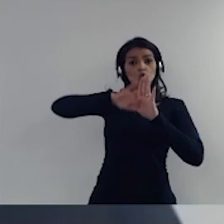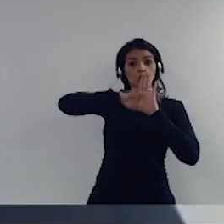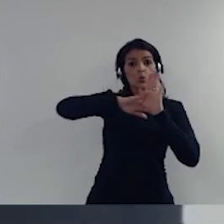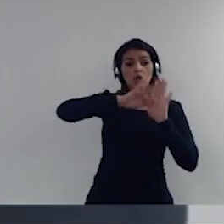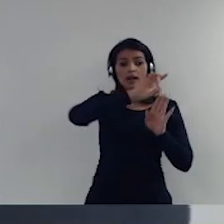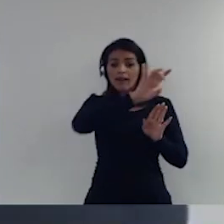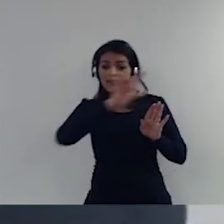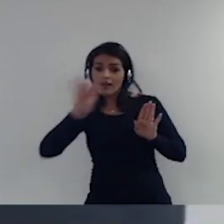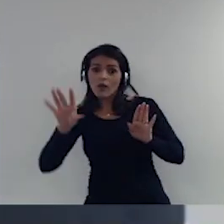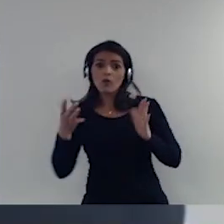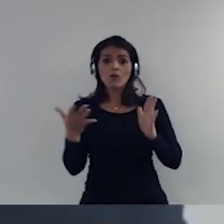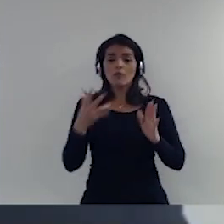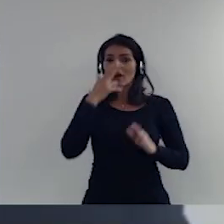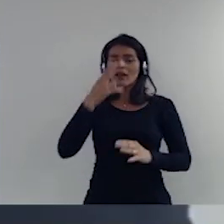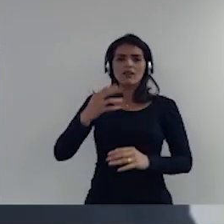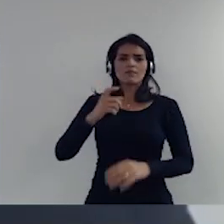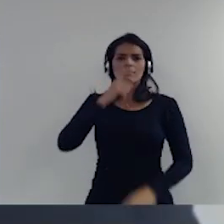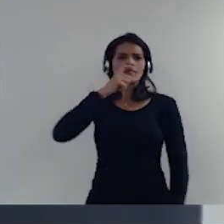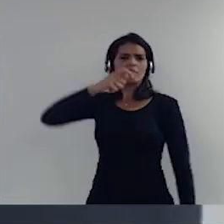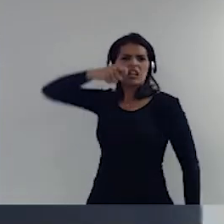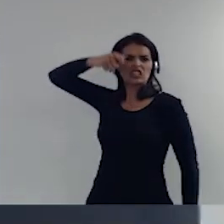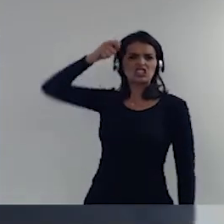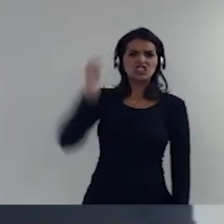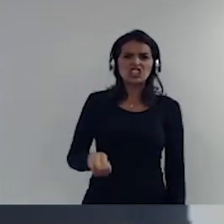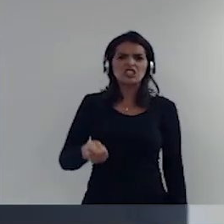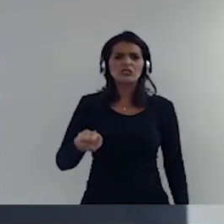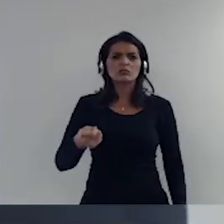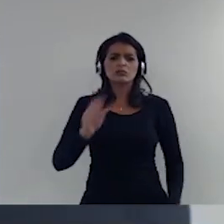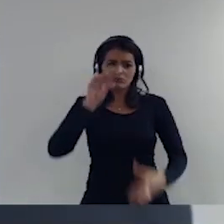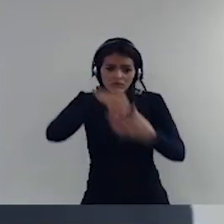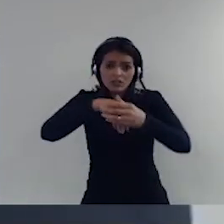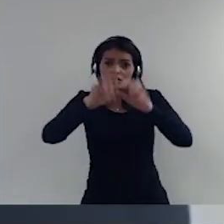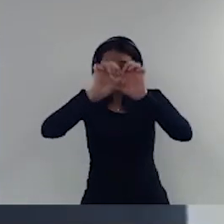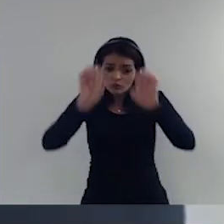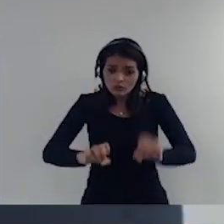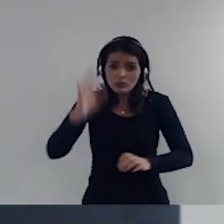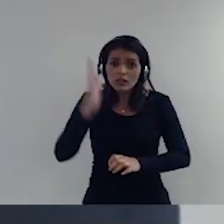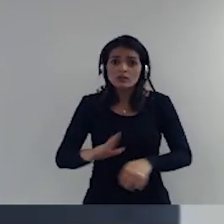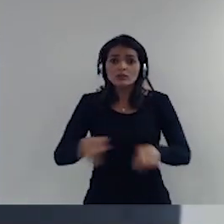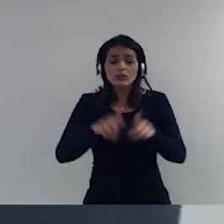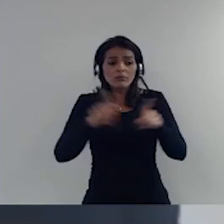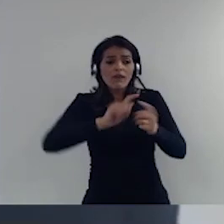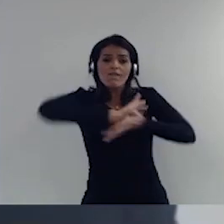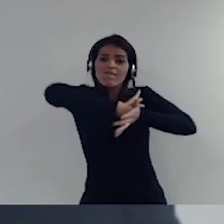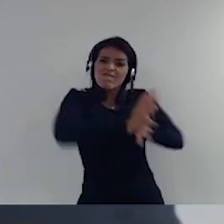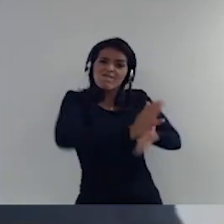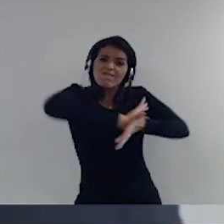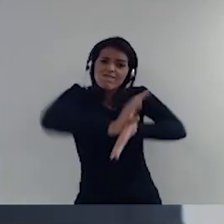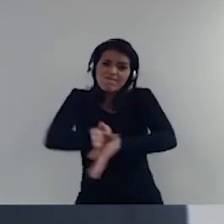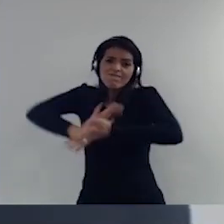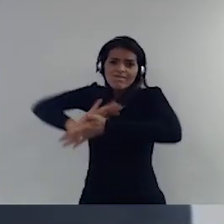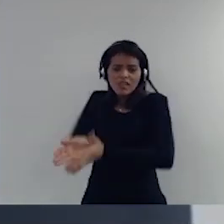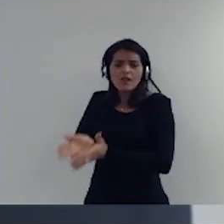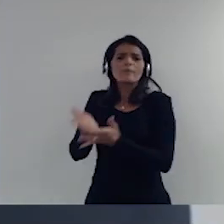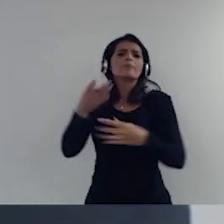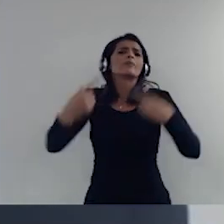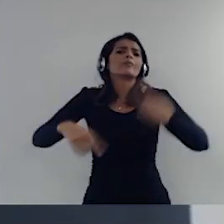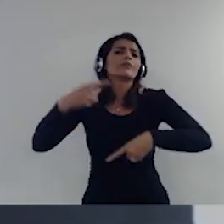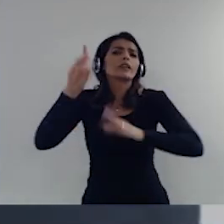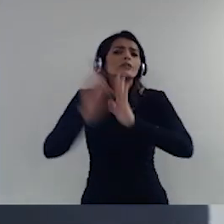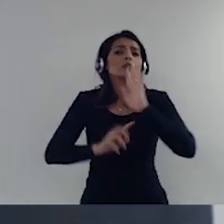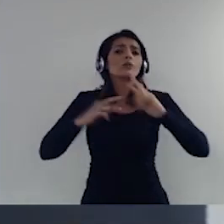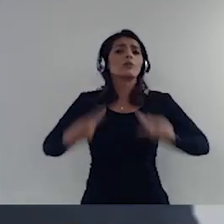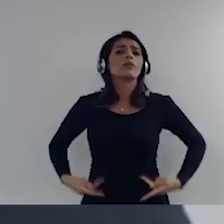um machismo estrutural ali forjando também as nossas subjetividades. E como a gente vai debater direitos